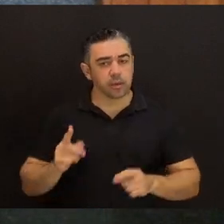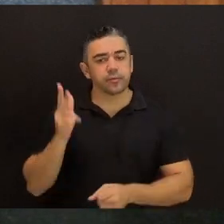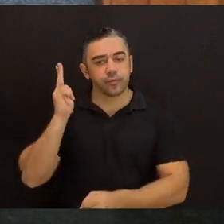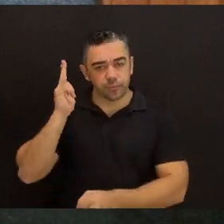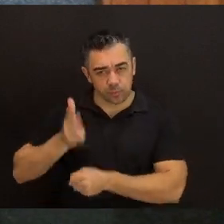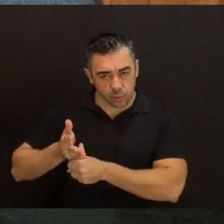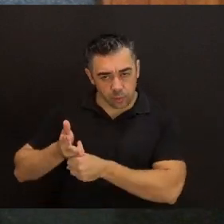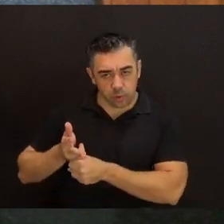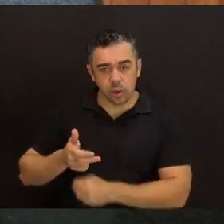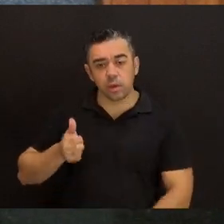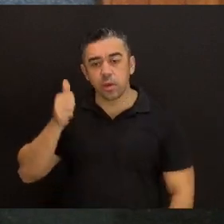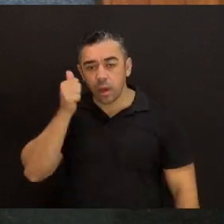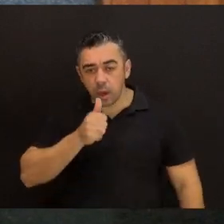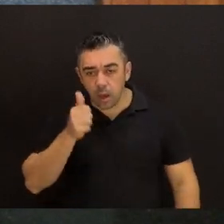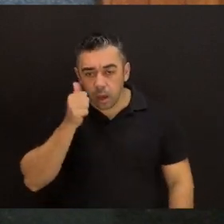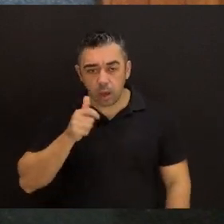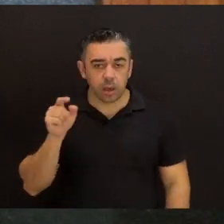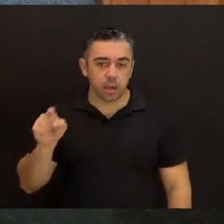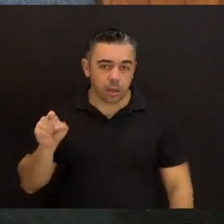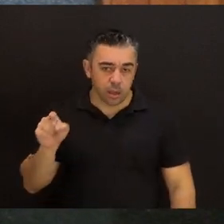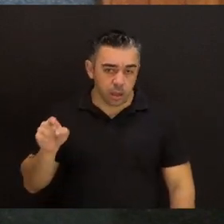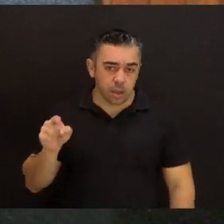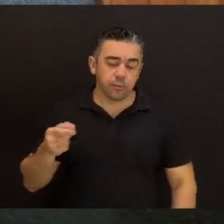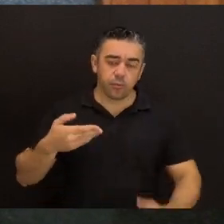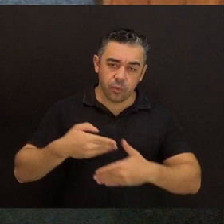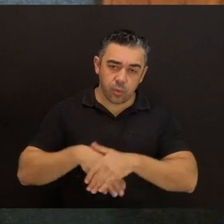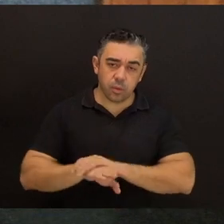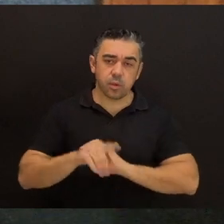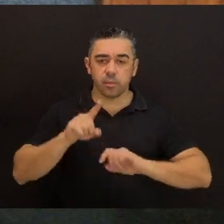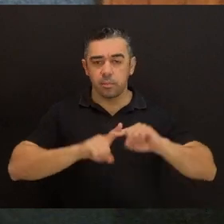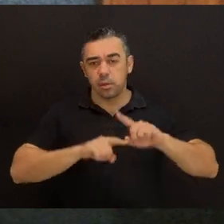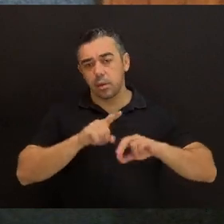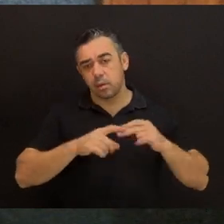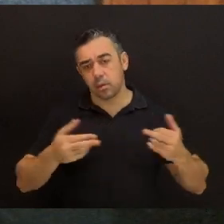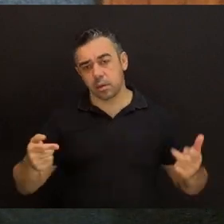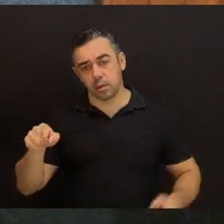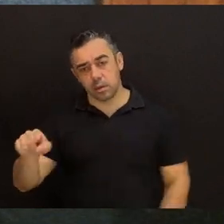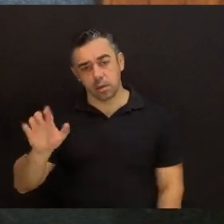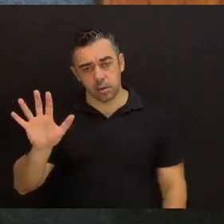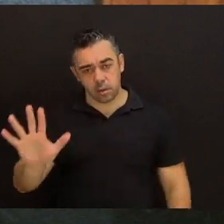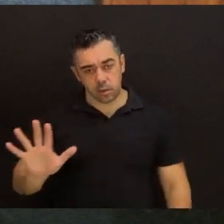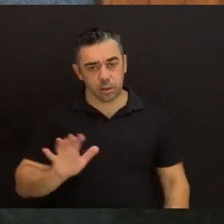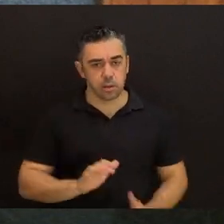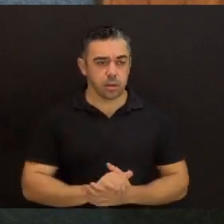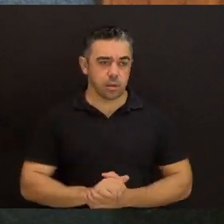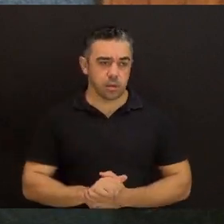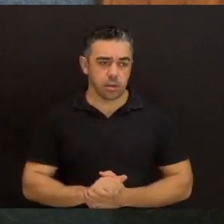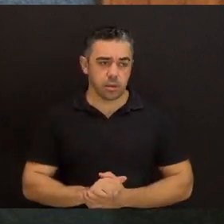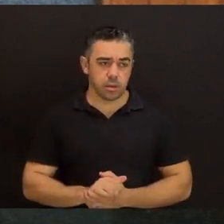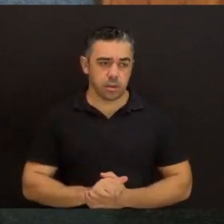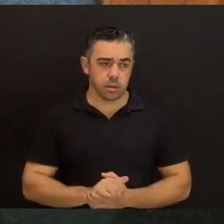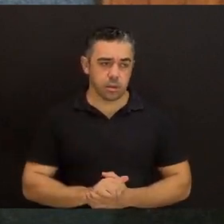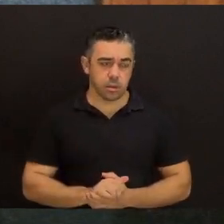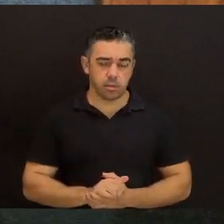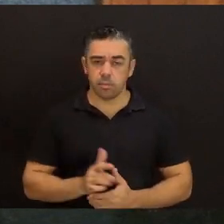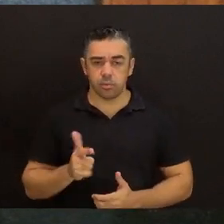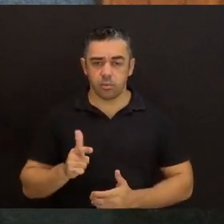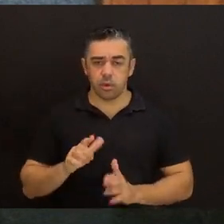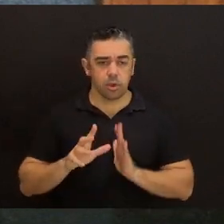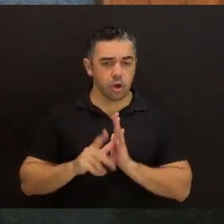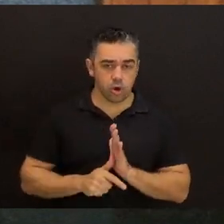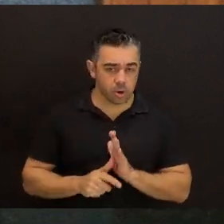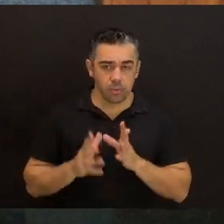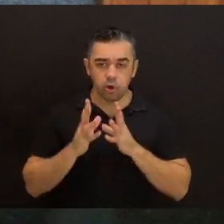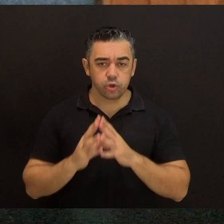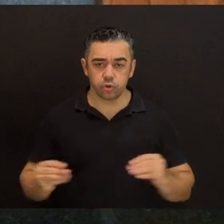e a mulher ficou como depositária desses objetos para que não houvesse encaminhamento diversos subtração desaparecimento